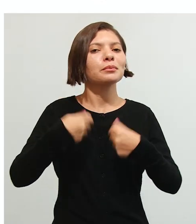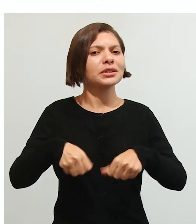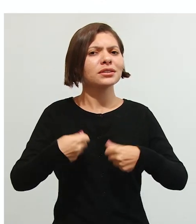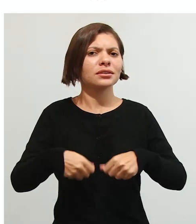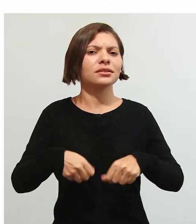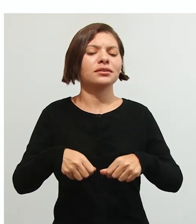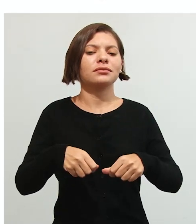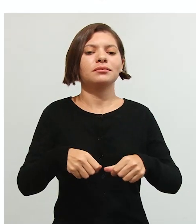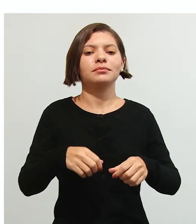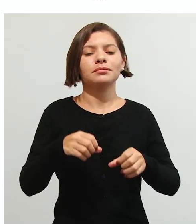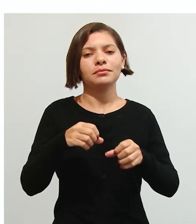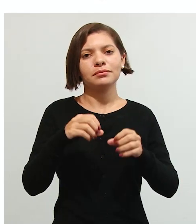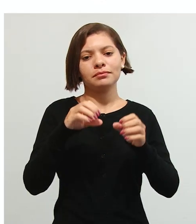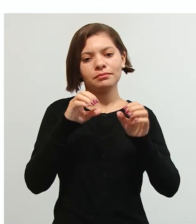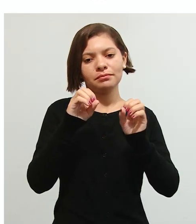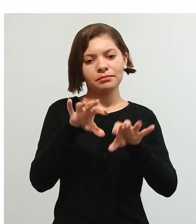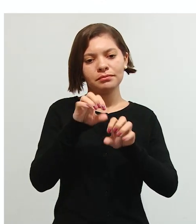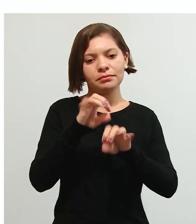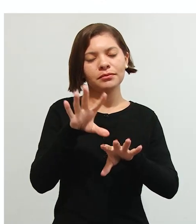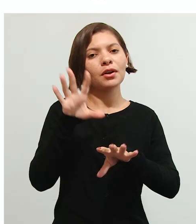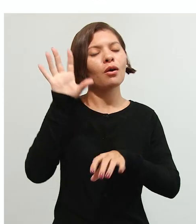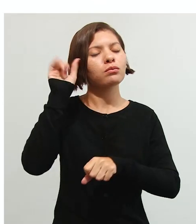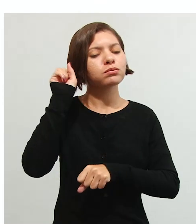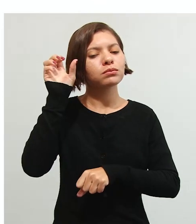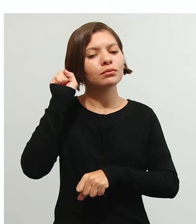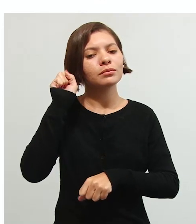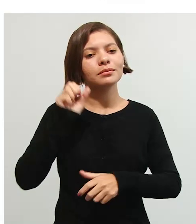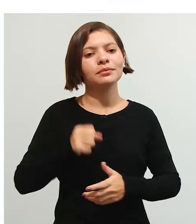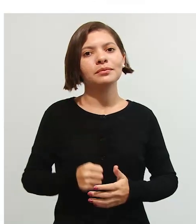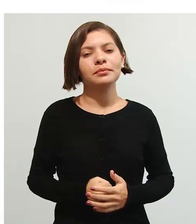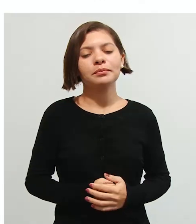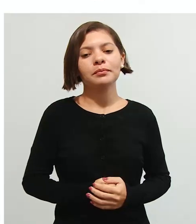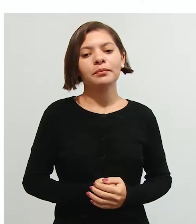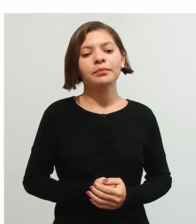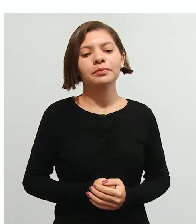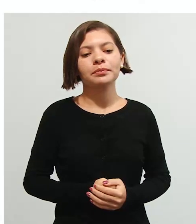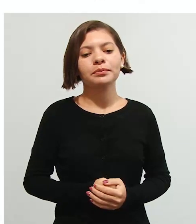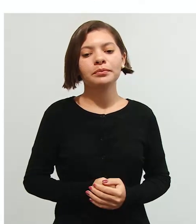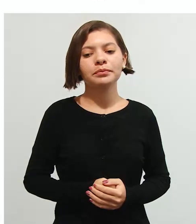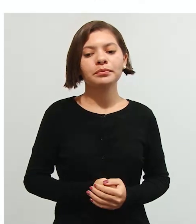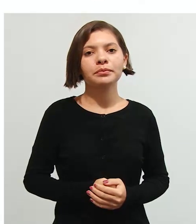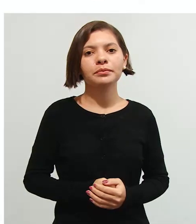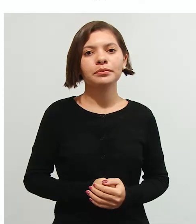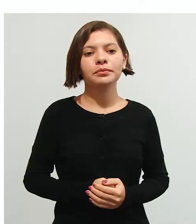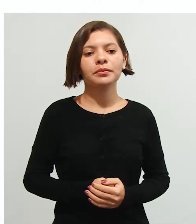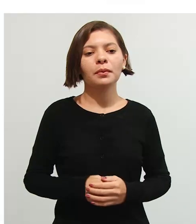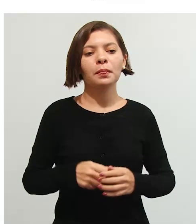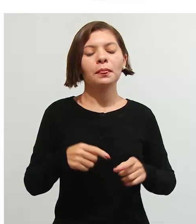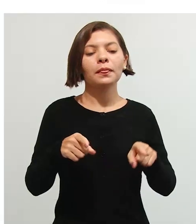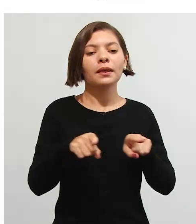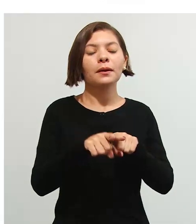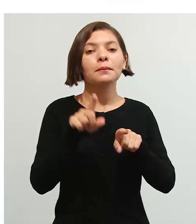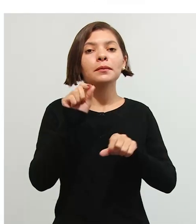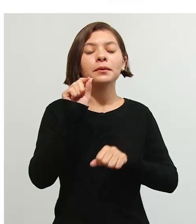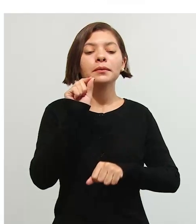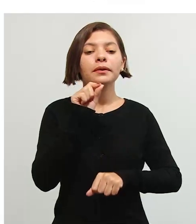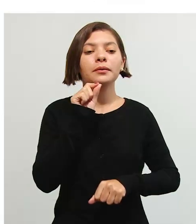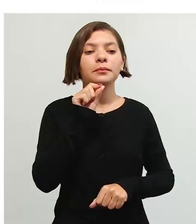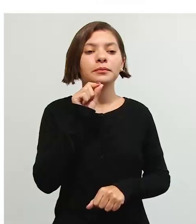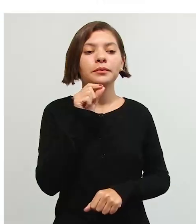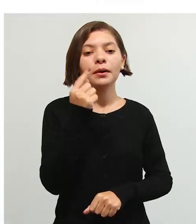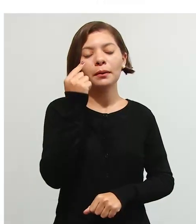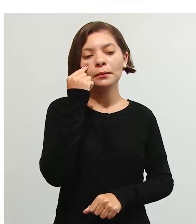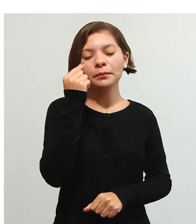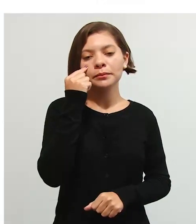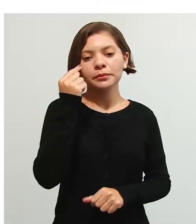é preciso ter um contexto educativo de escuta. E nessa questão, a gente destaca